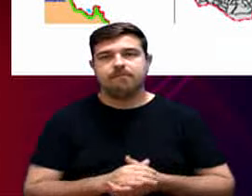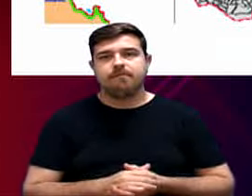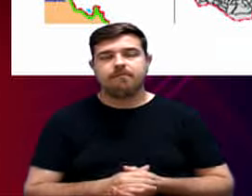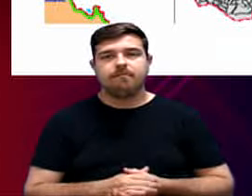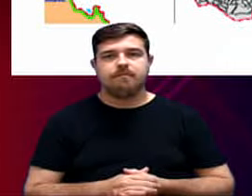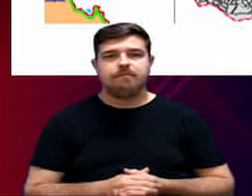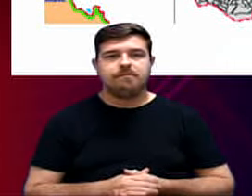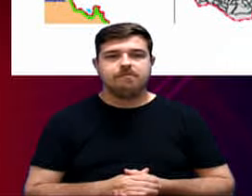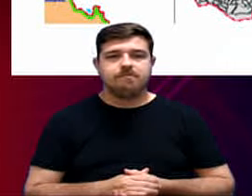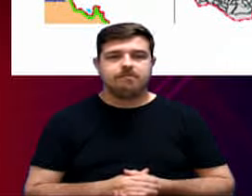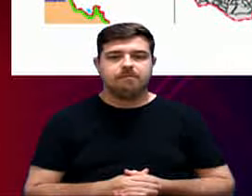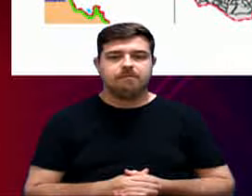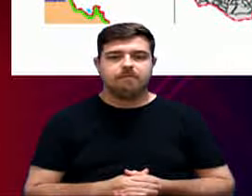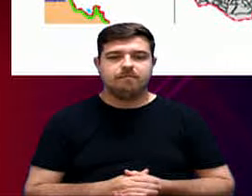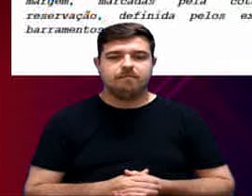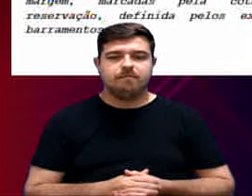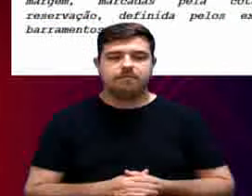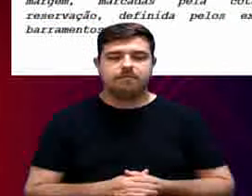esses